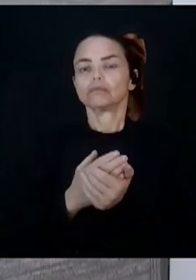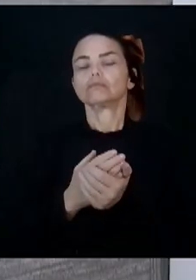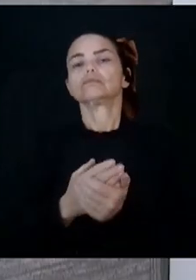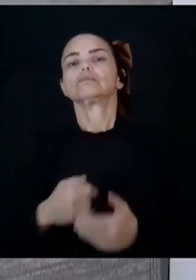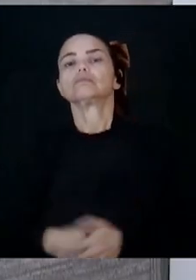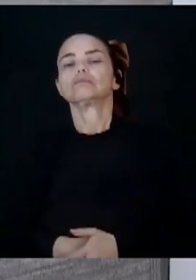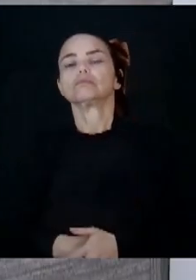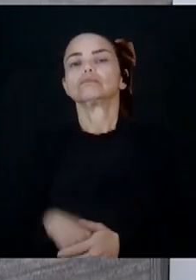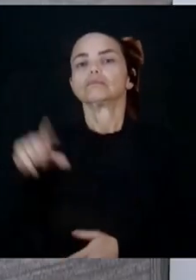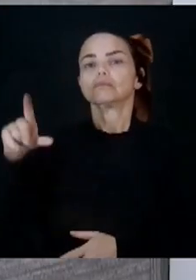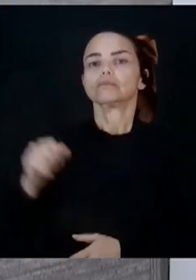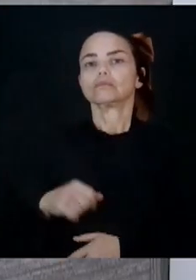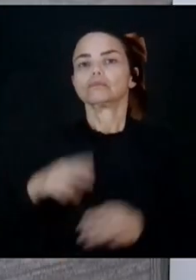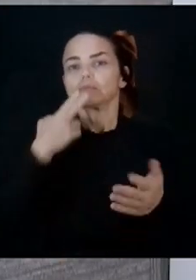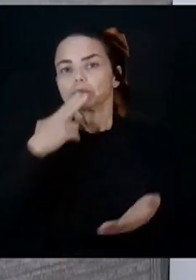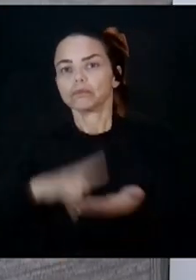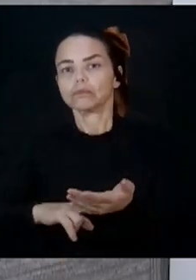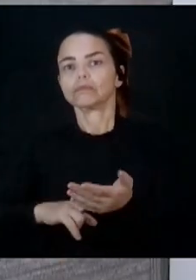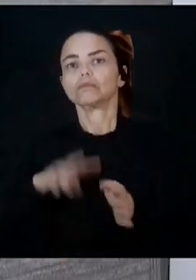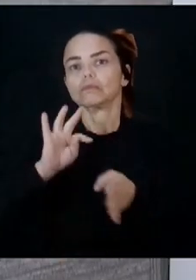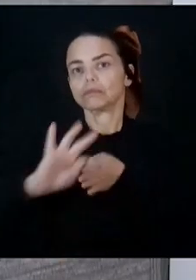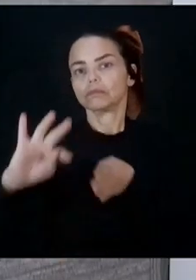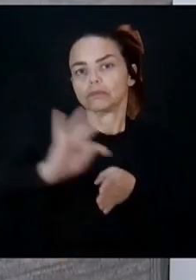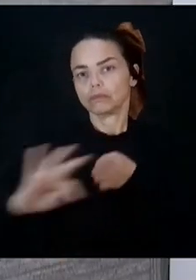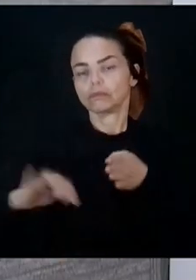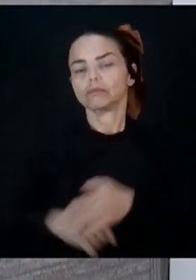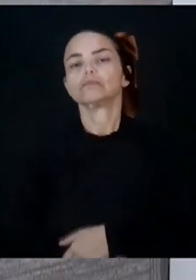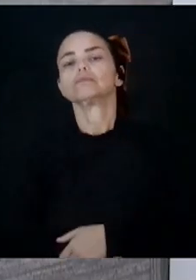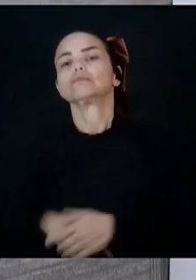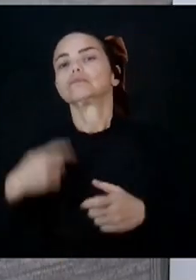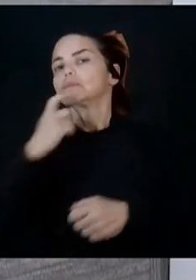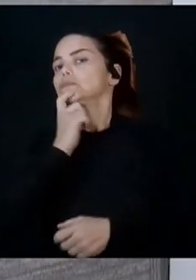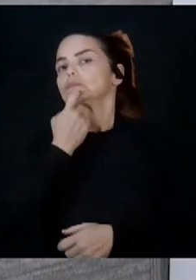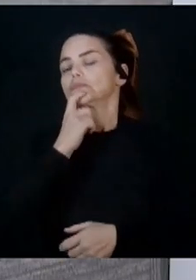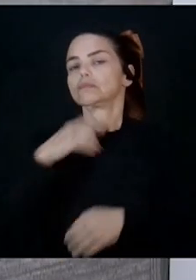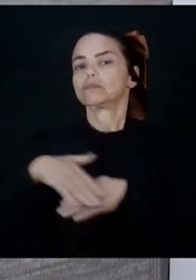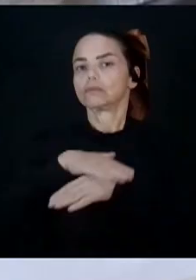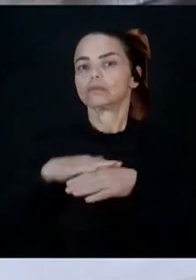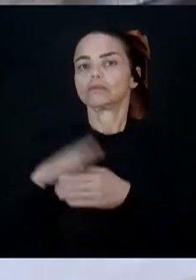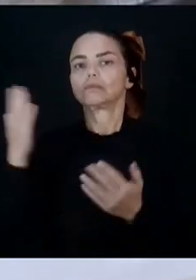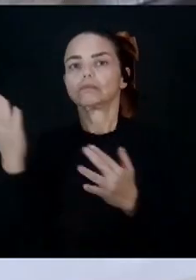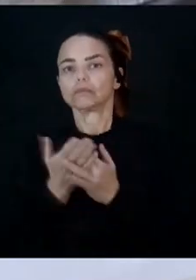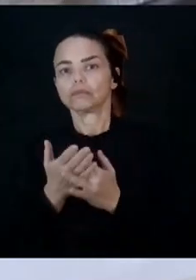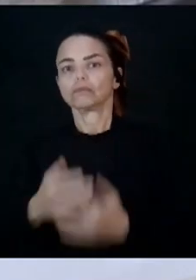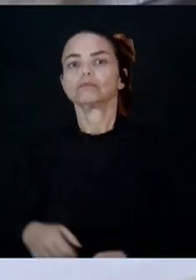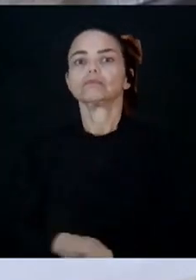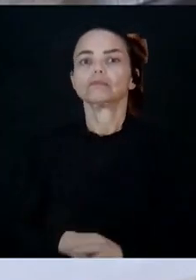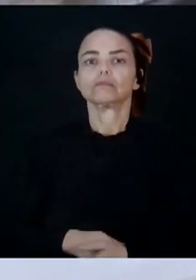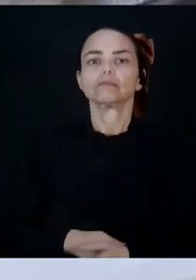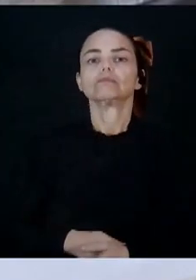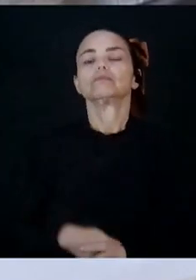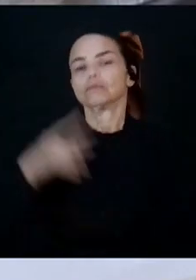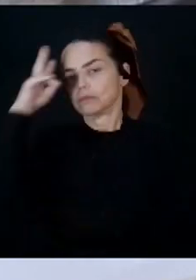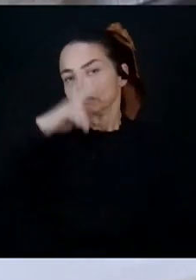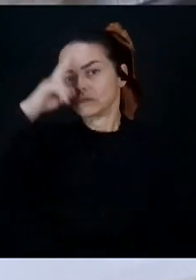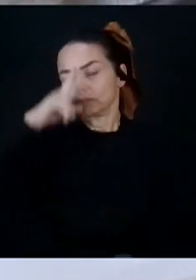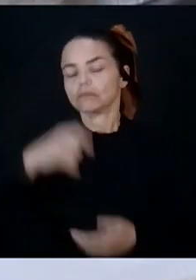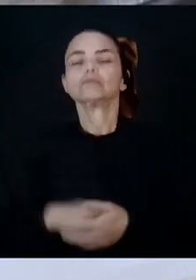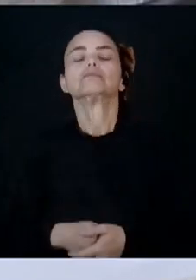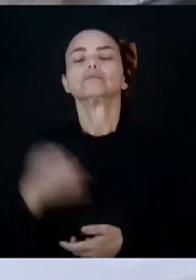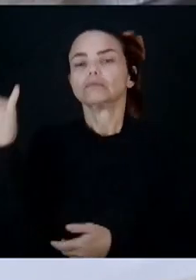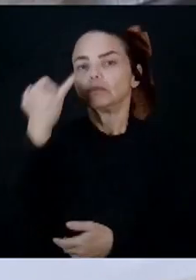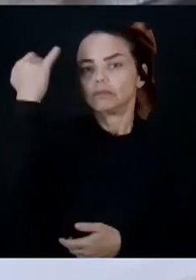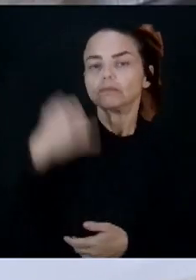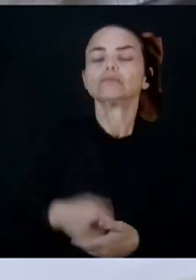do Conselho Tutelar de Campinas. Ela falou conosco no intervalo regimental. Lembrar, né, da importância do